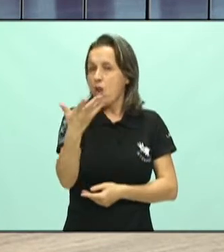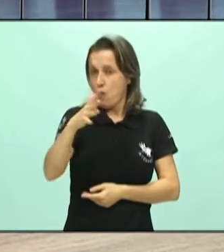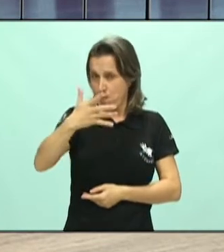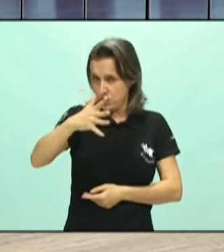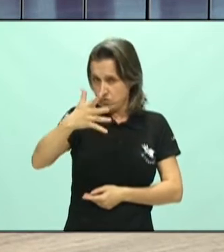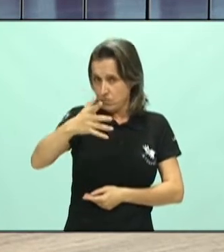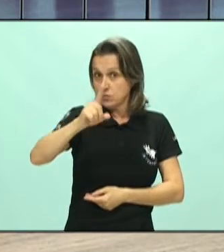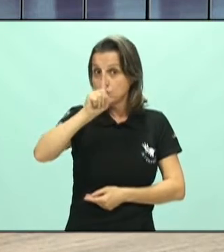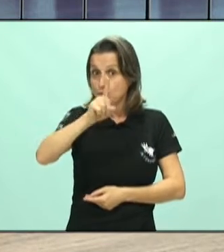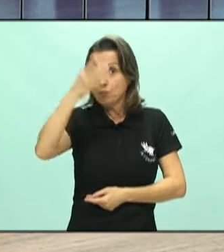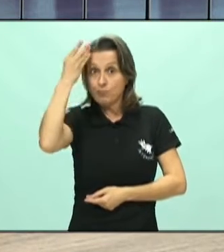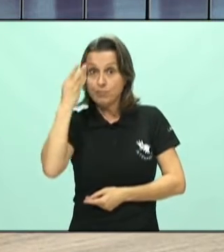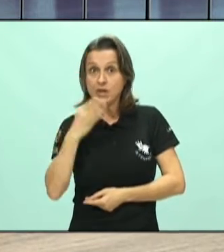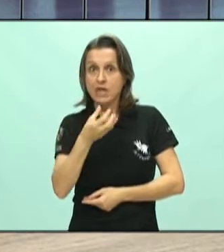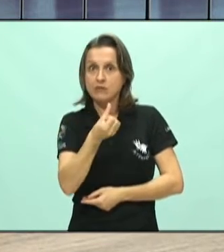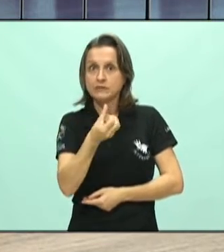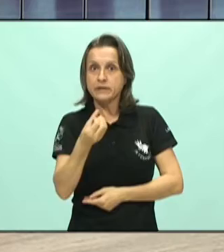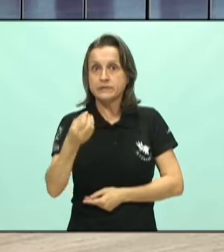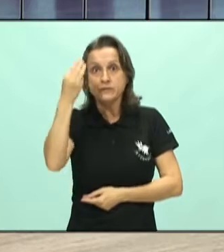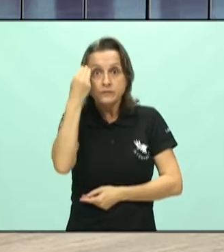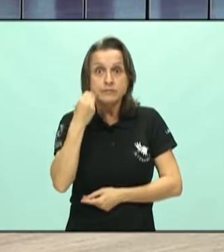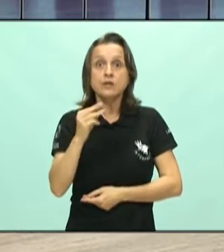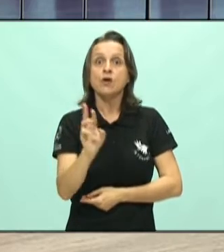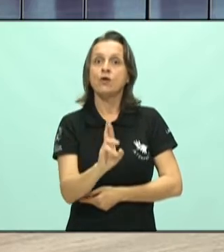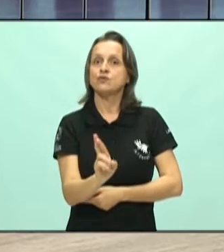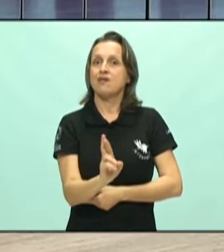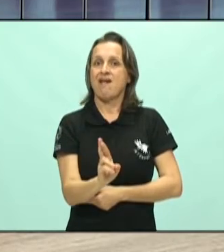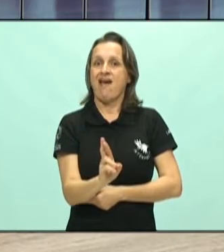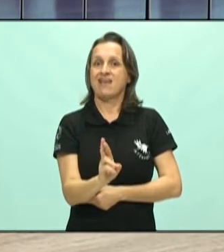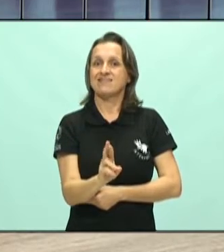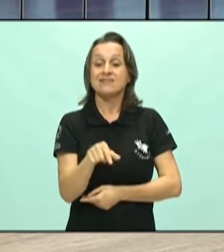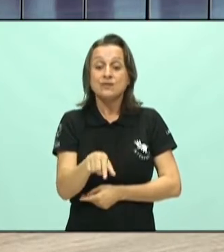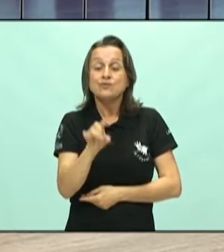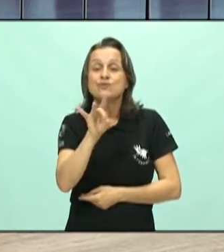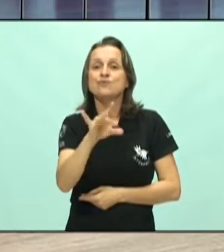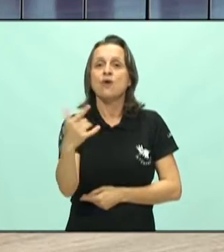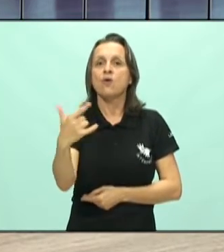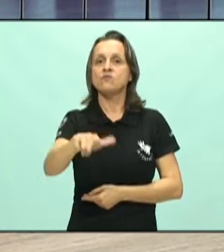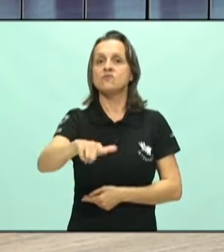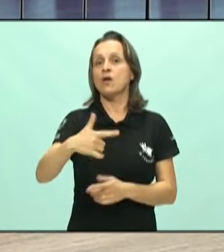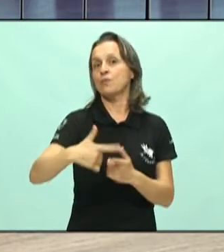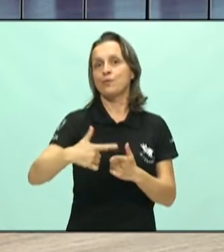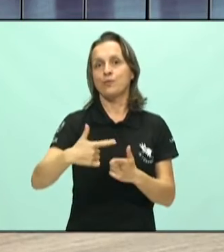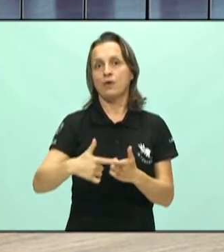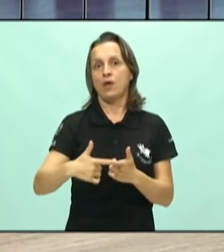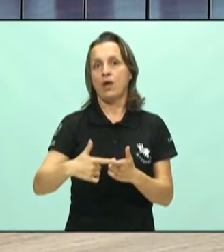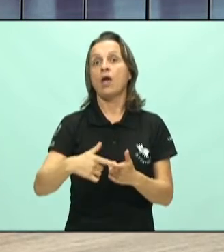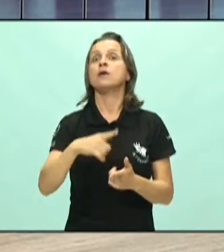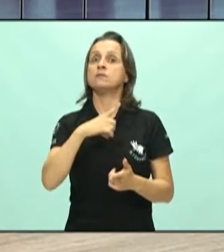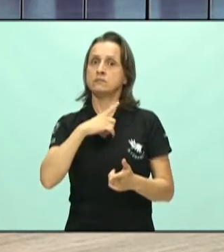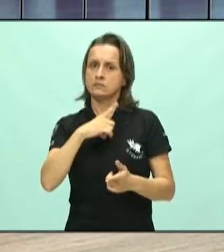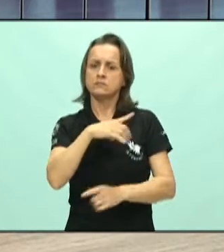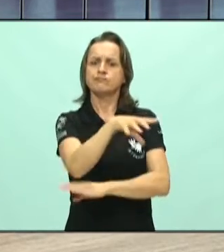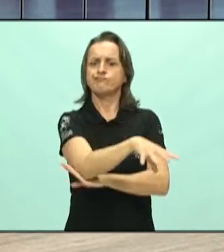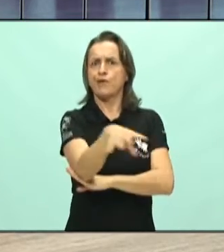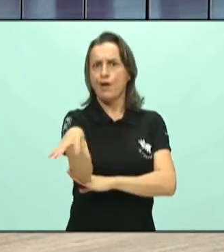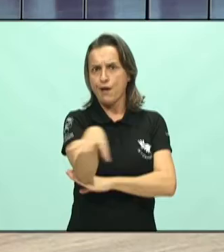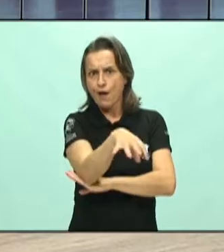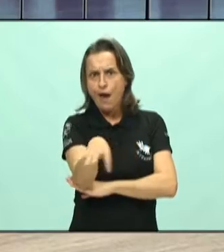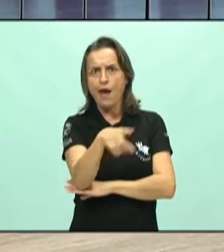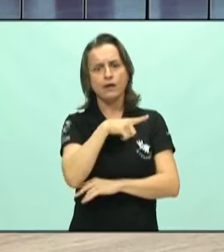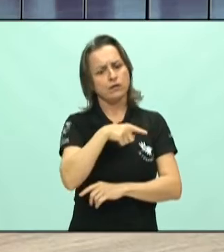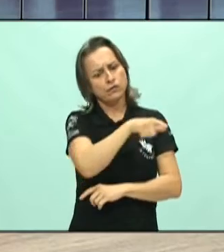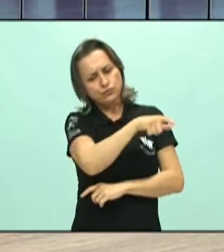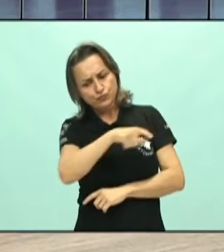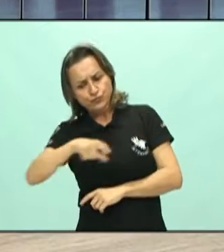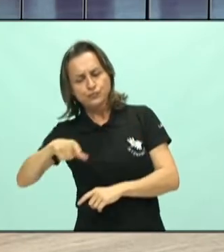bilhão e 600 milhões de reais. E isso só é possível mediante as cargas que aqui passam e